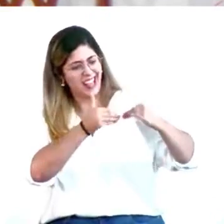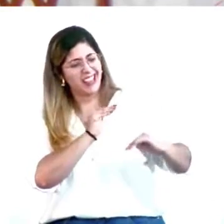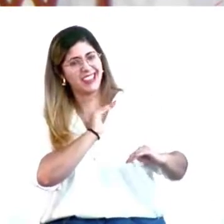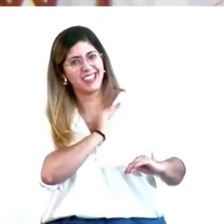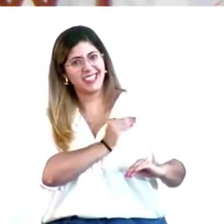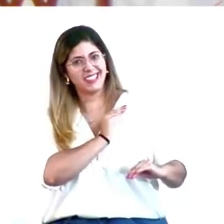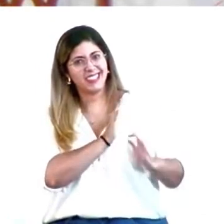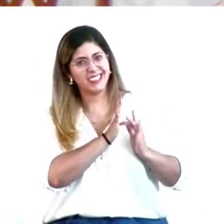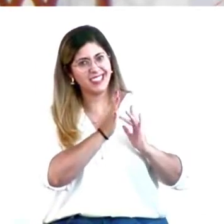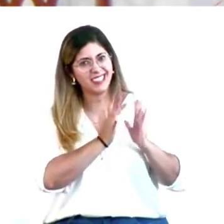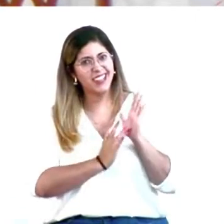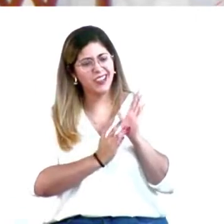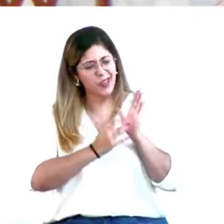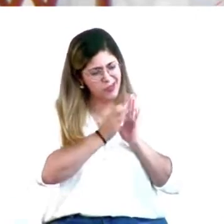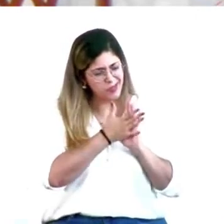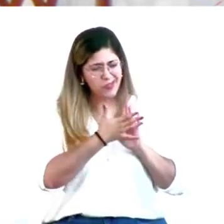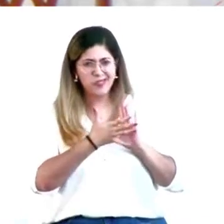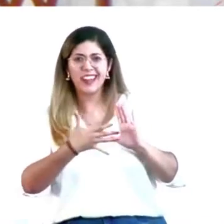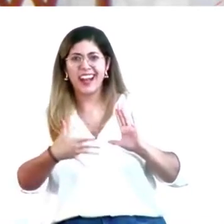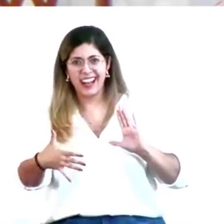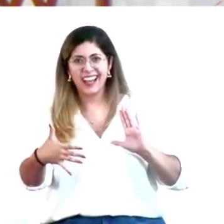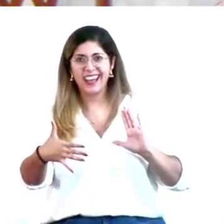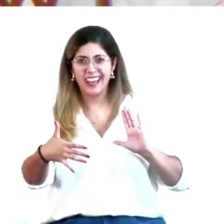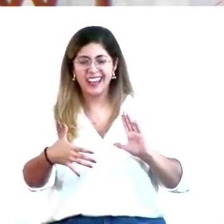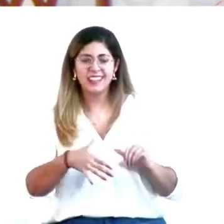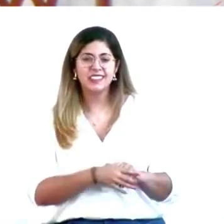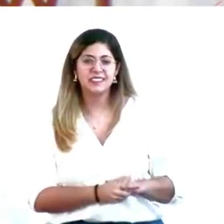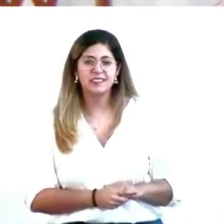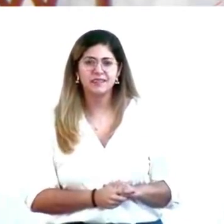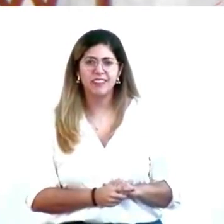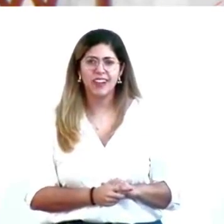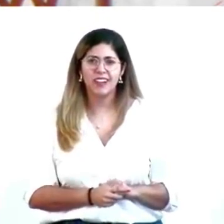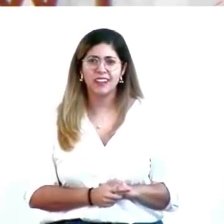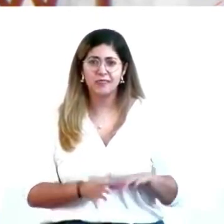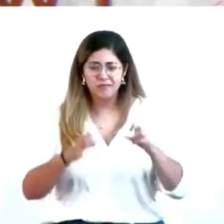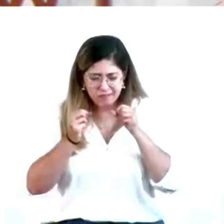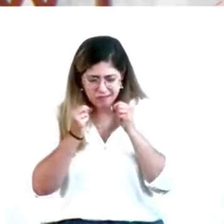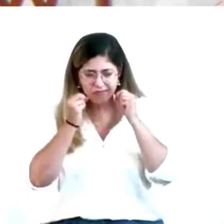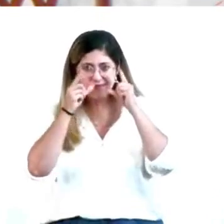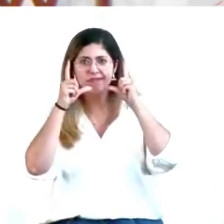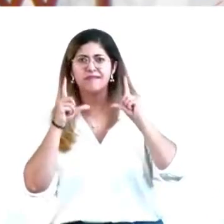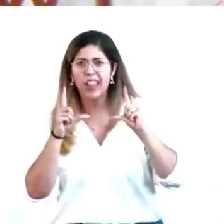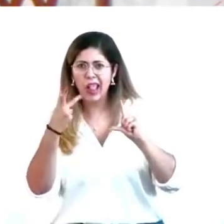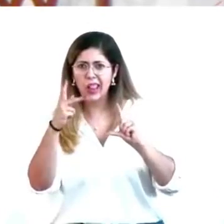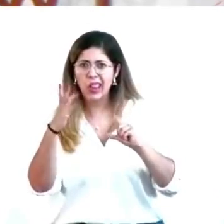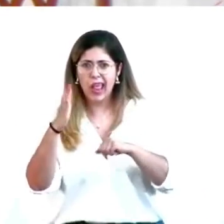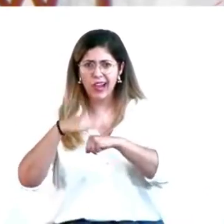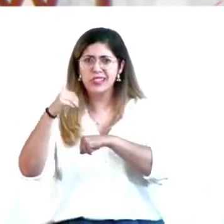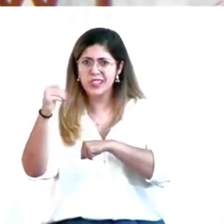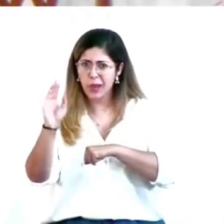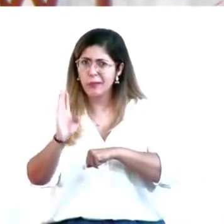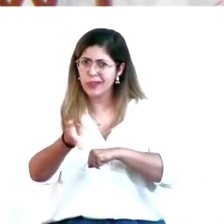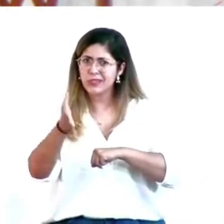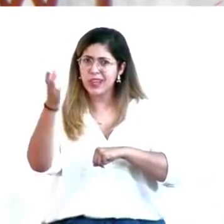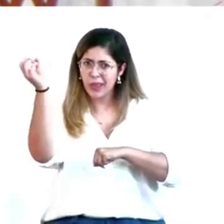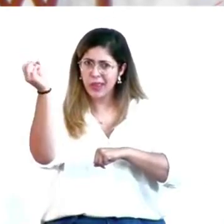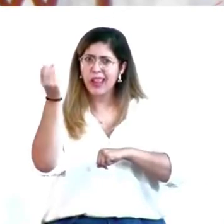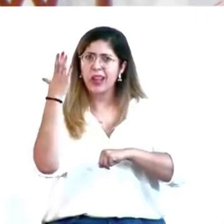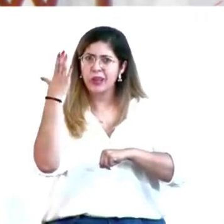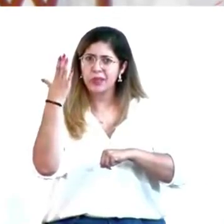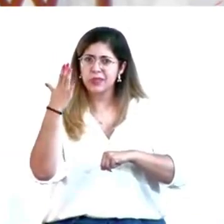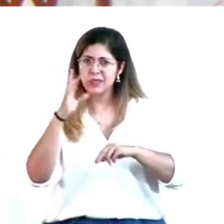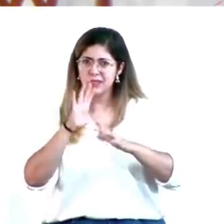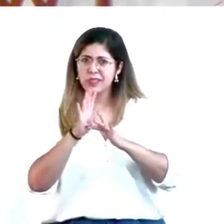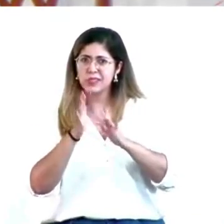ilumina. Ou seja, desperta você que já foi acordado pela luz do Senhor, mas que agora